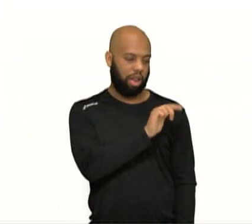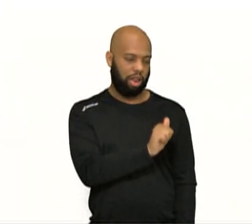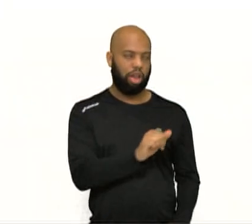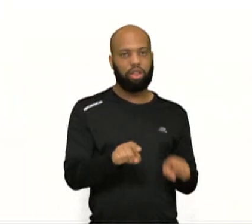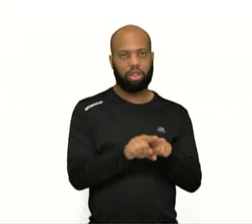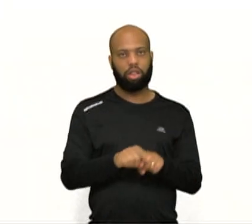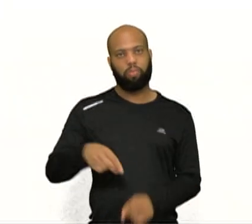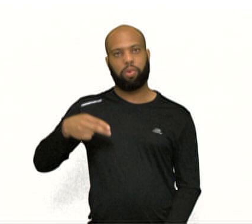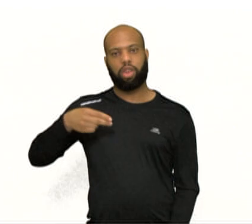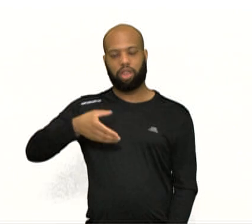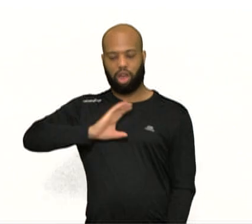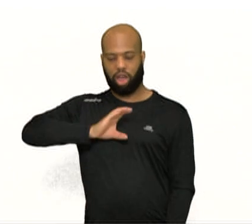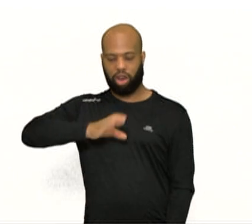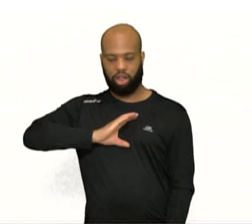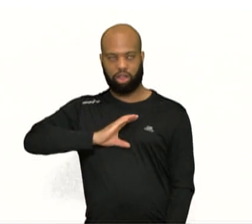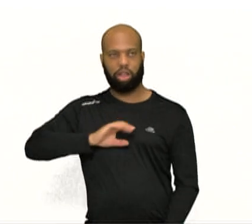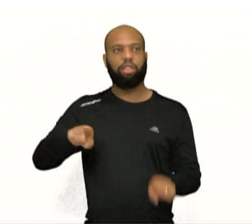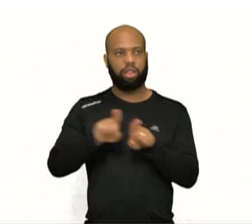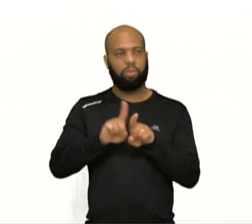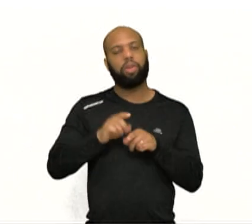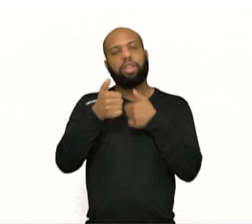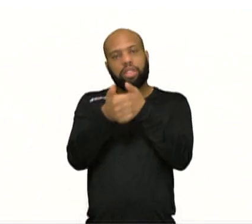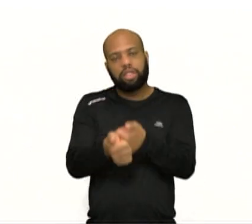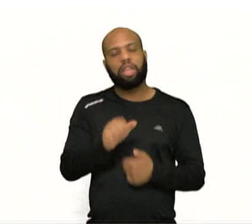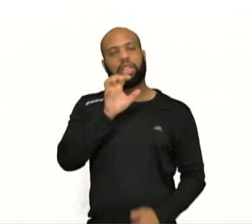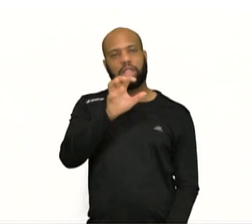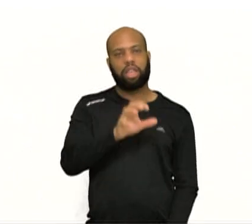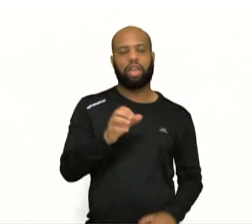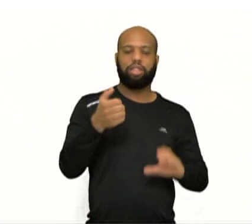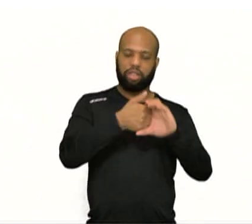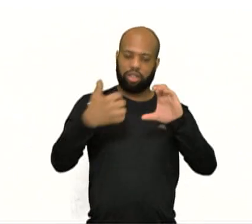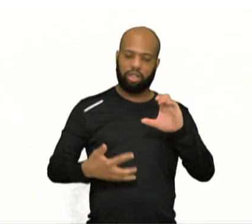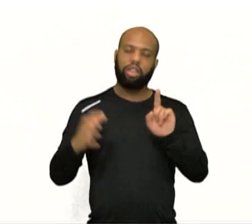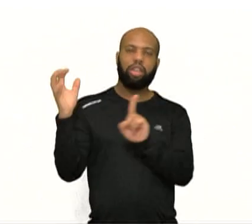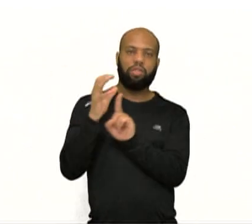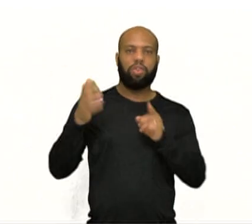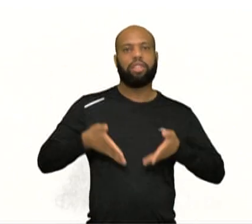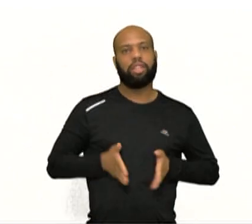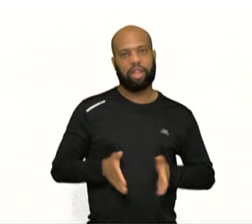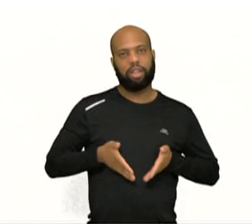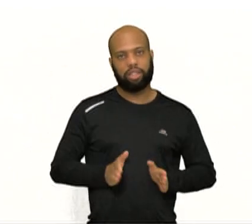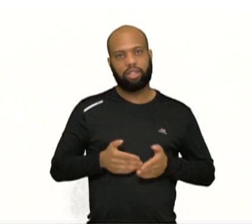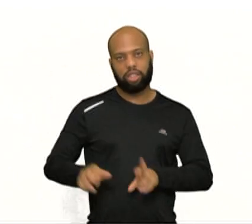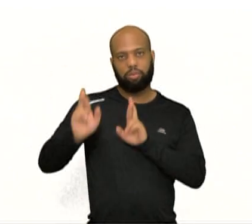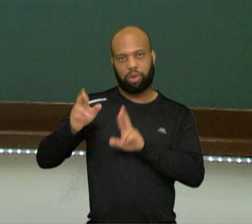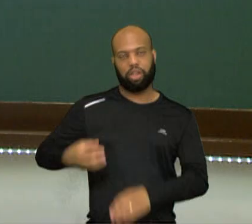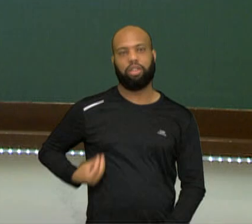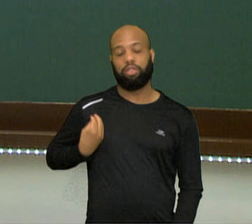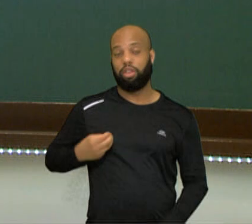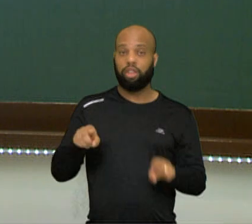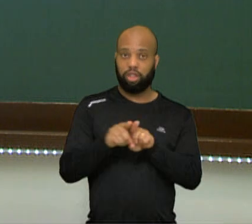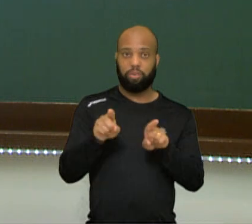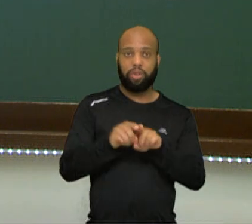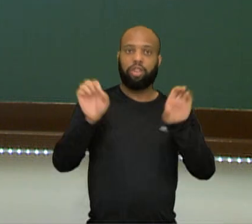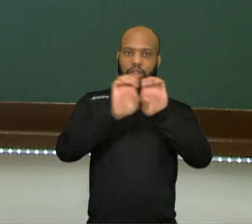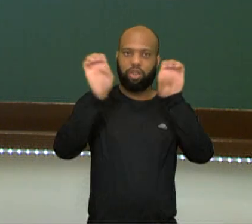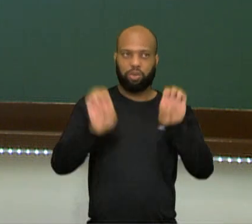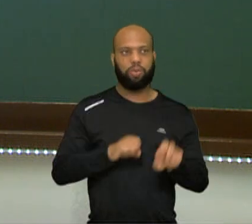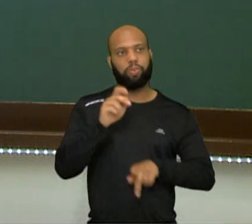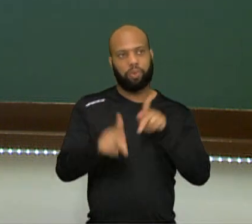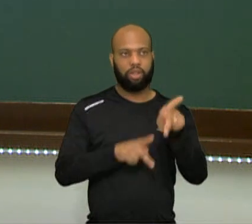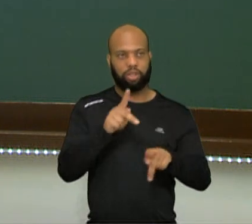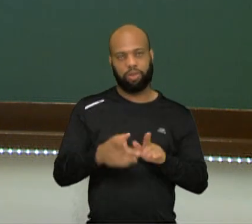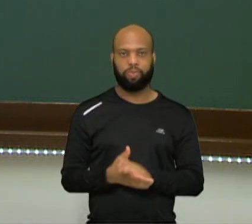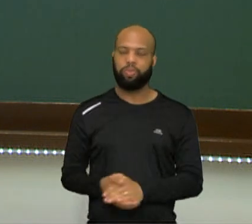também seguindo essa mesma característica ali de influências das taxas de natalidade e expectativa de vida nessa estrutura